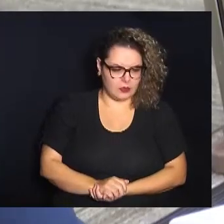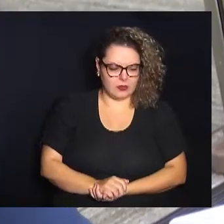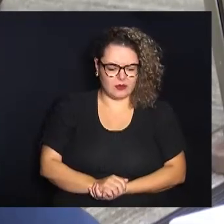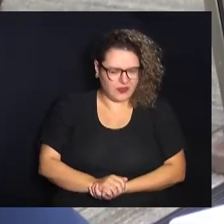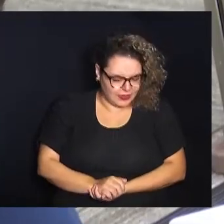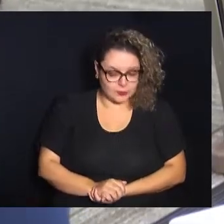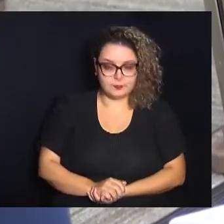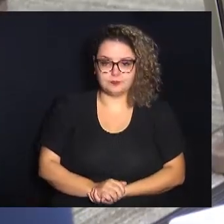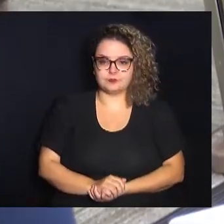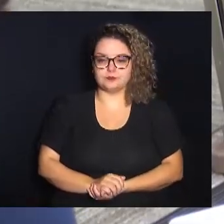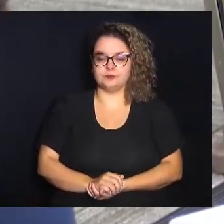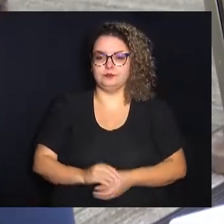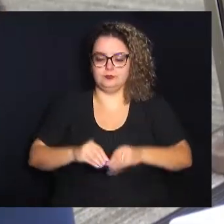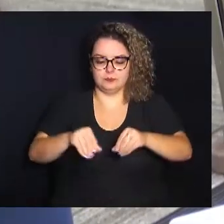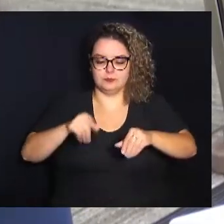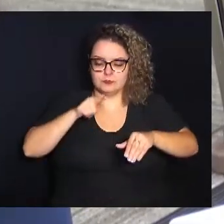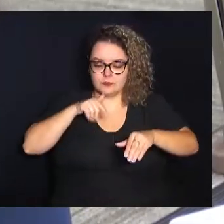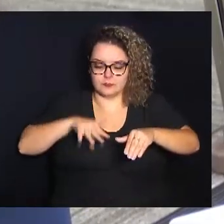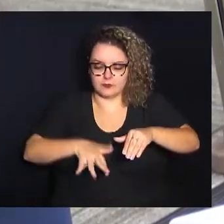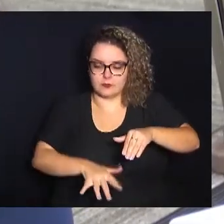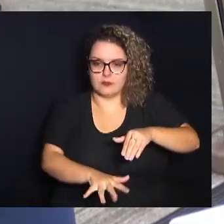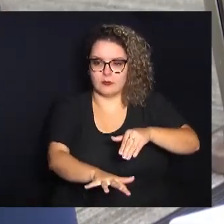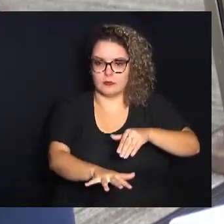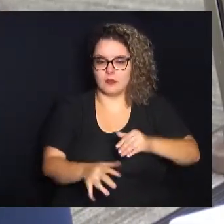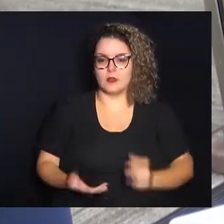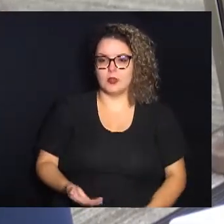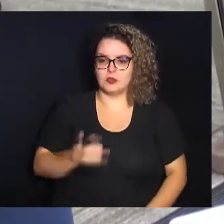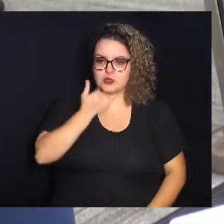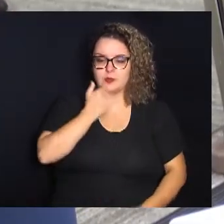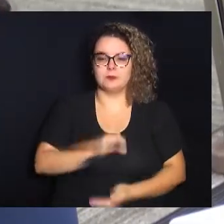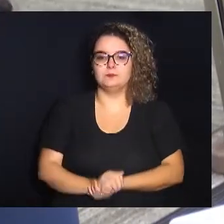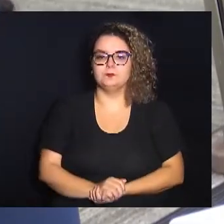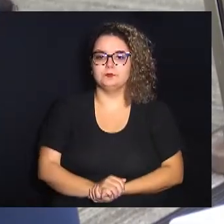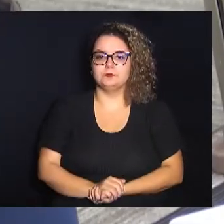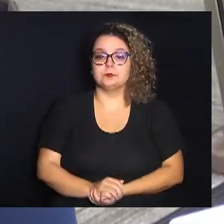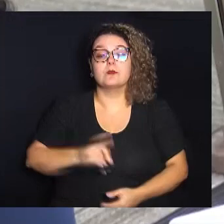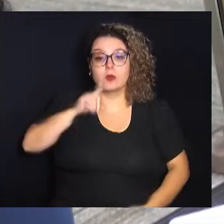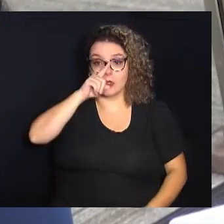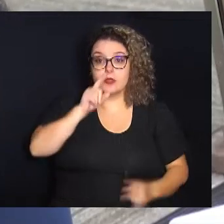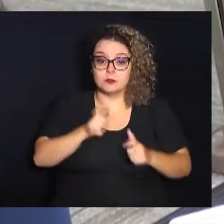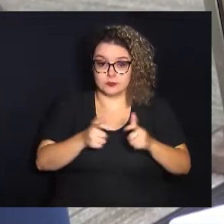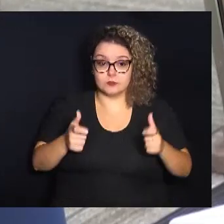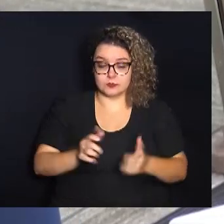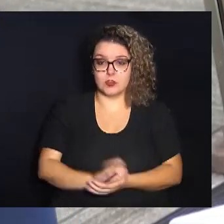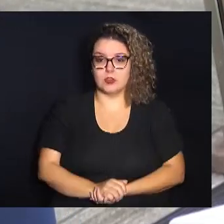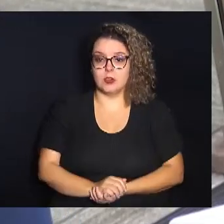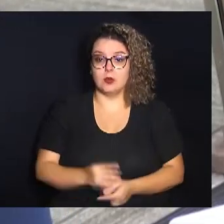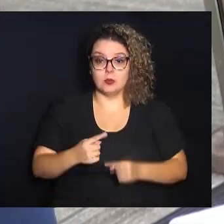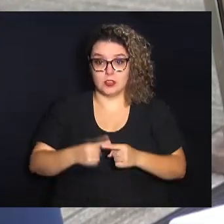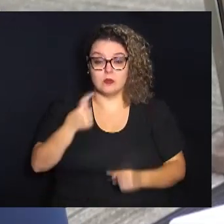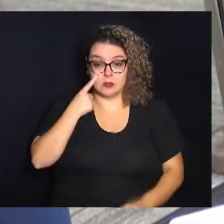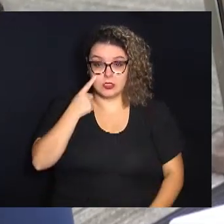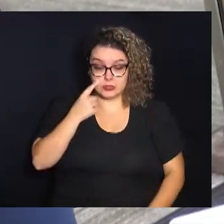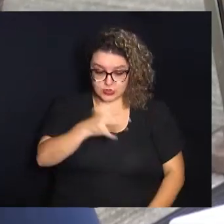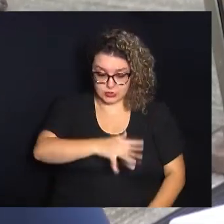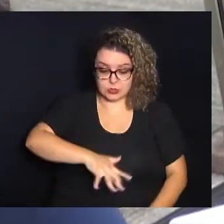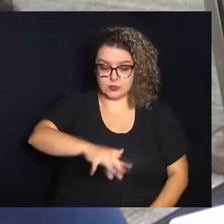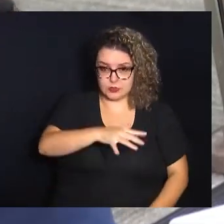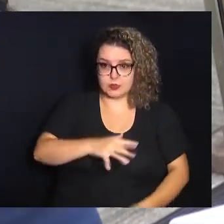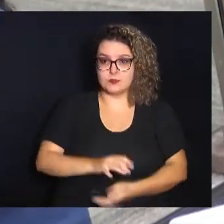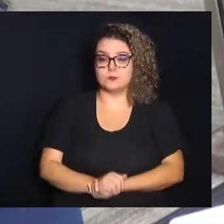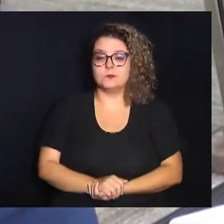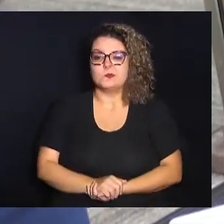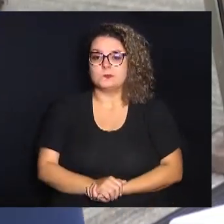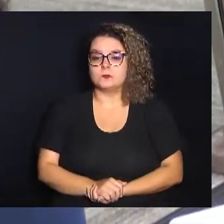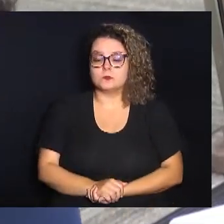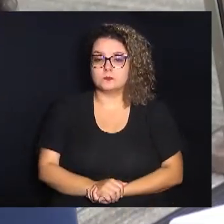córregos subterrâneos. E isso vai colocar em risco ali, é uma situação de risco muito grande, porque, veja, tem uma